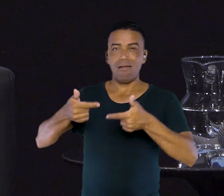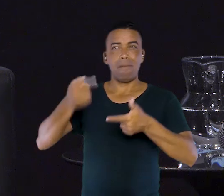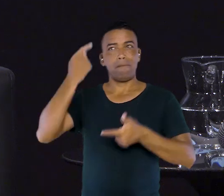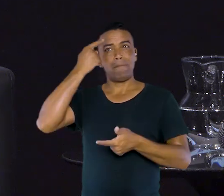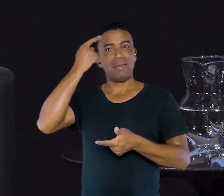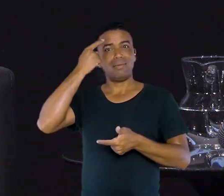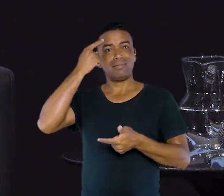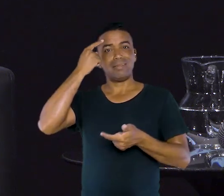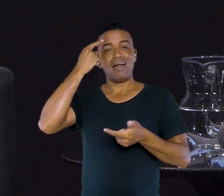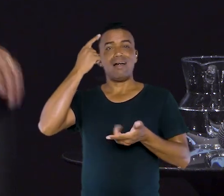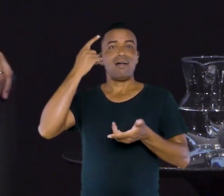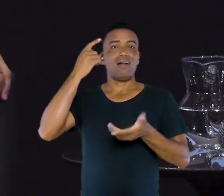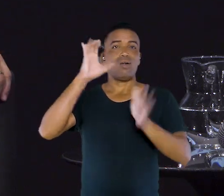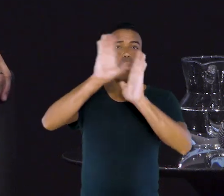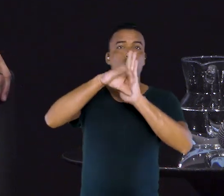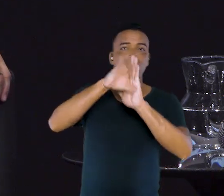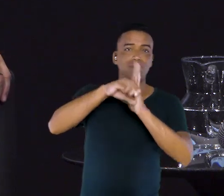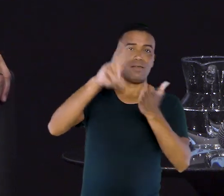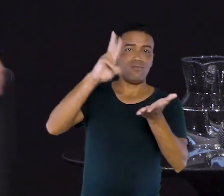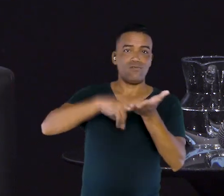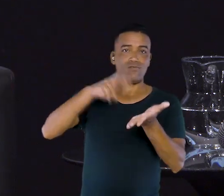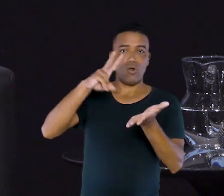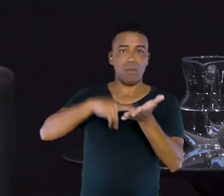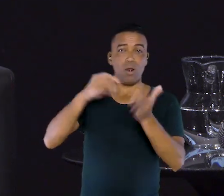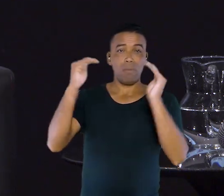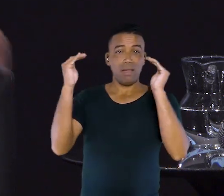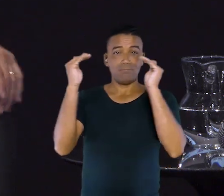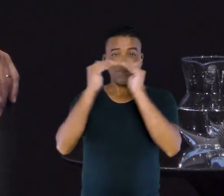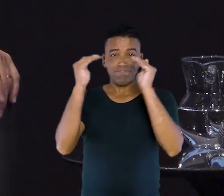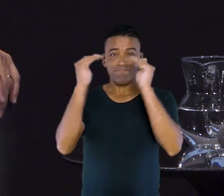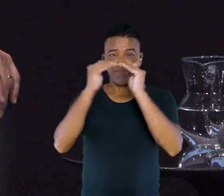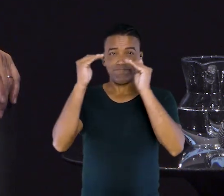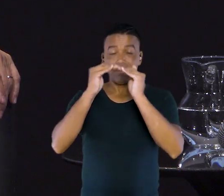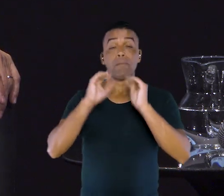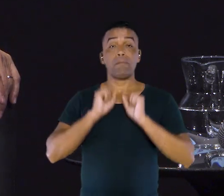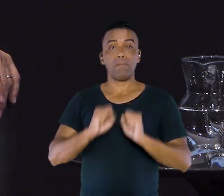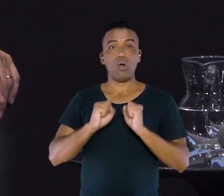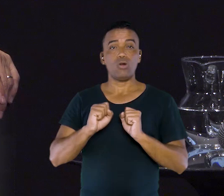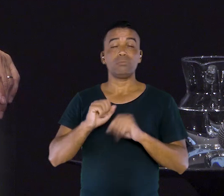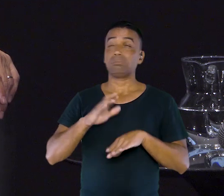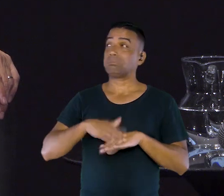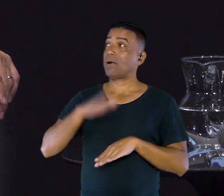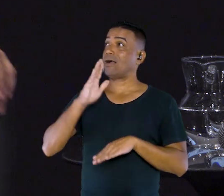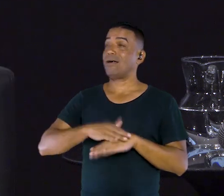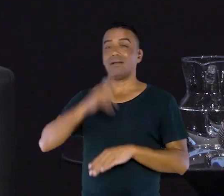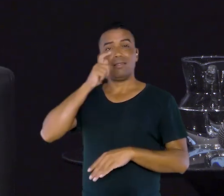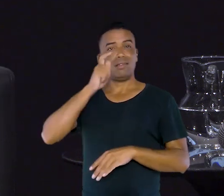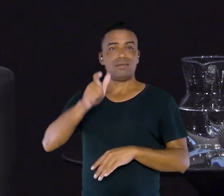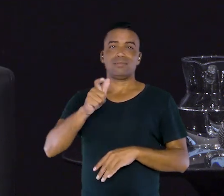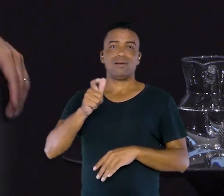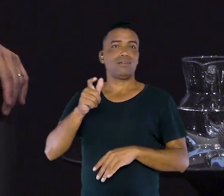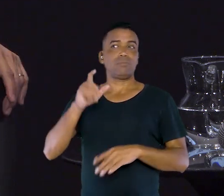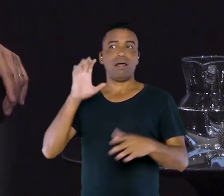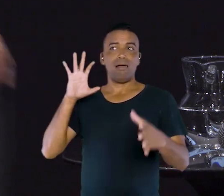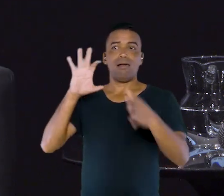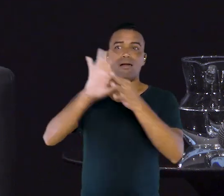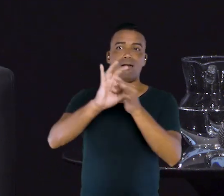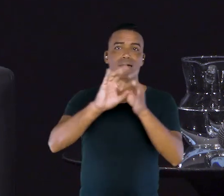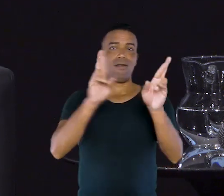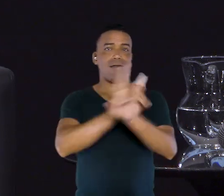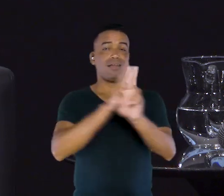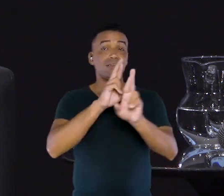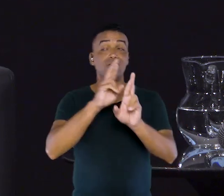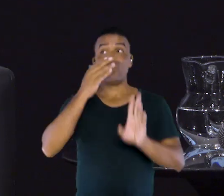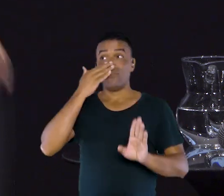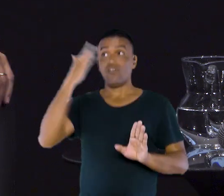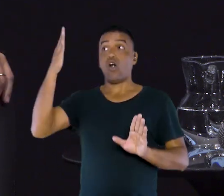tipo de vocabulário, que é mais compatível, ele pode ser mais interessante para dar conta dessas relações do que trazer